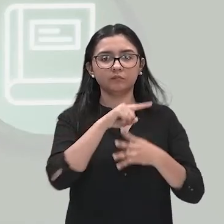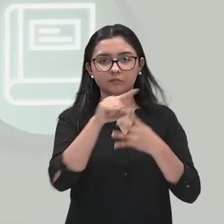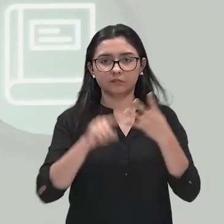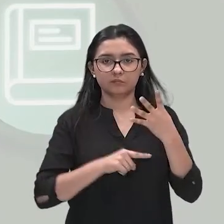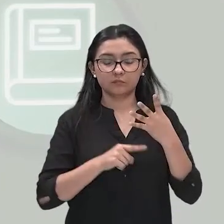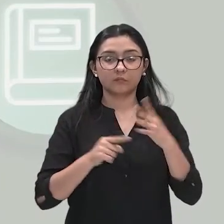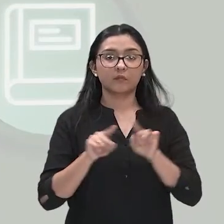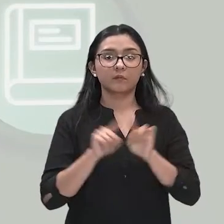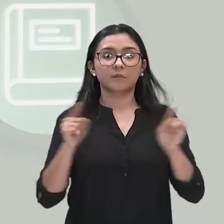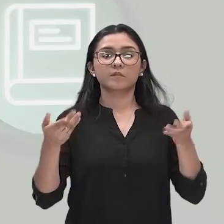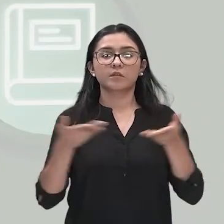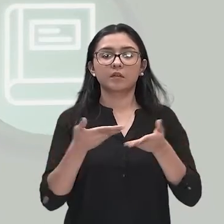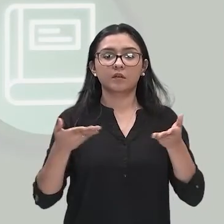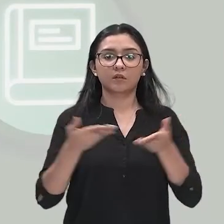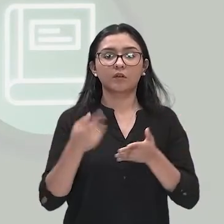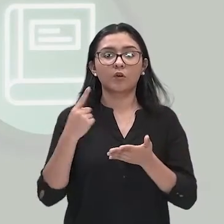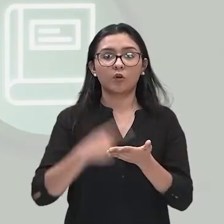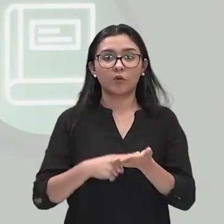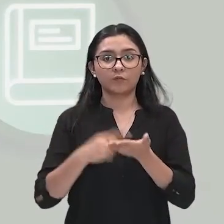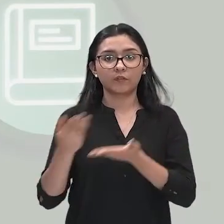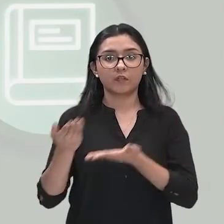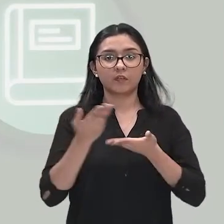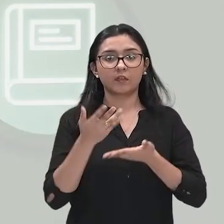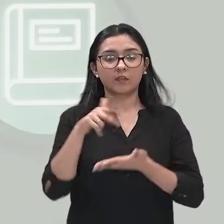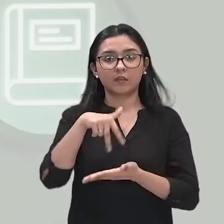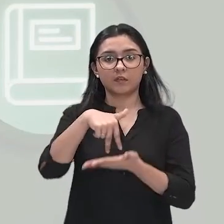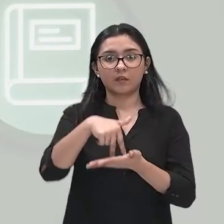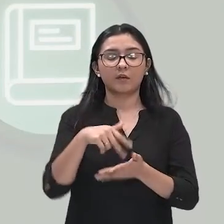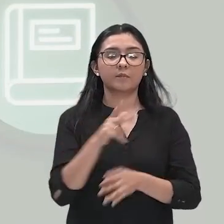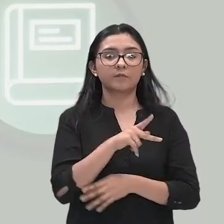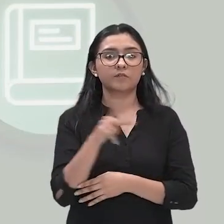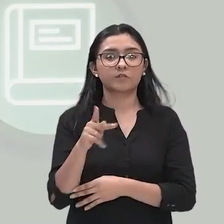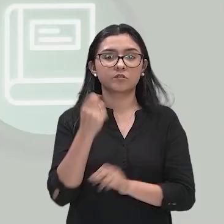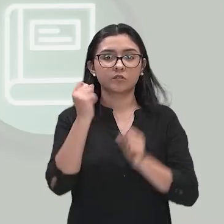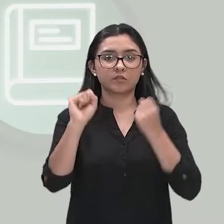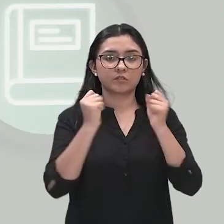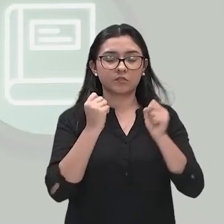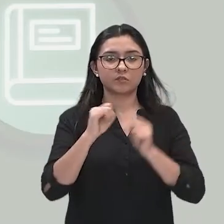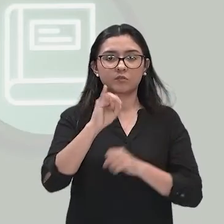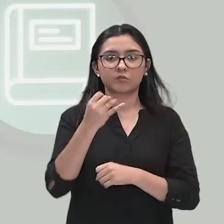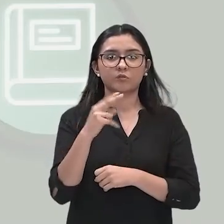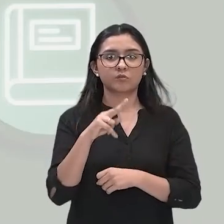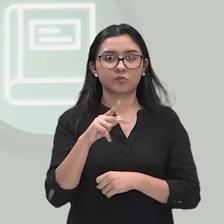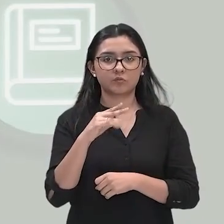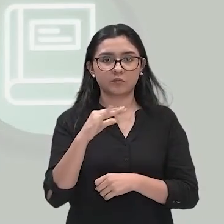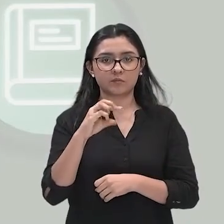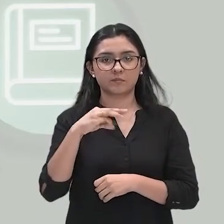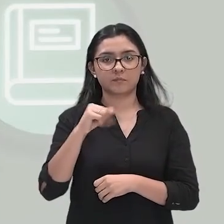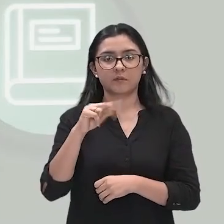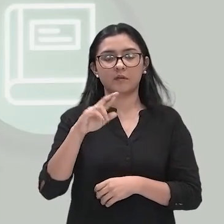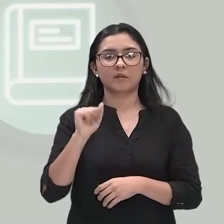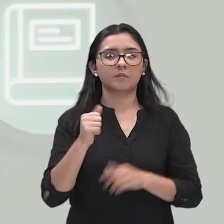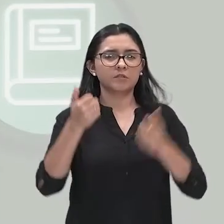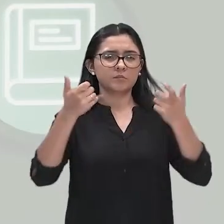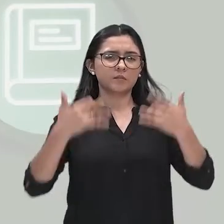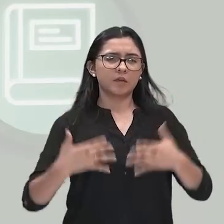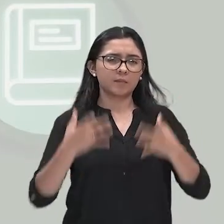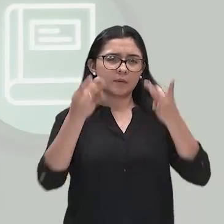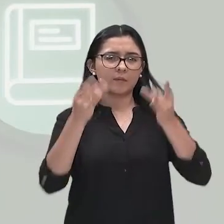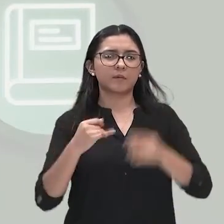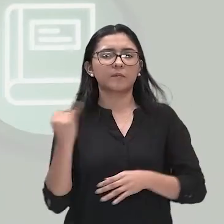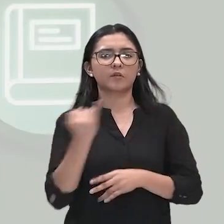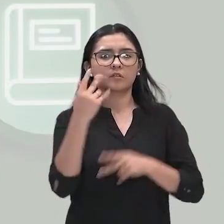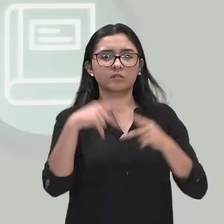mas agora eu te convidei, né, a professora de Educação Física, Jucimara, para falar um pouquinho mais da importância